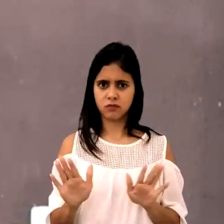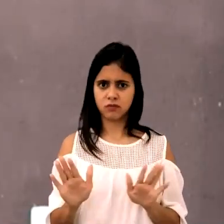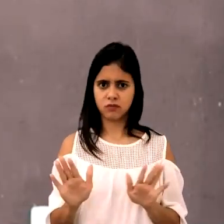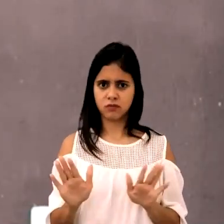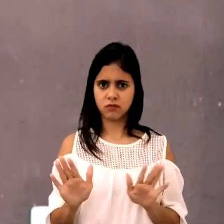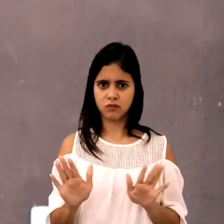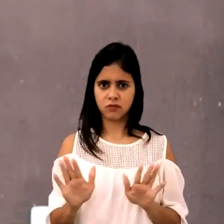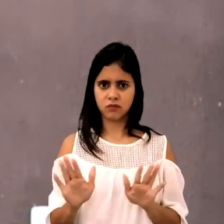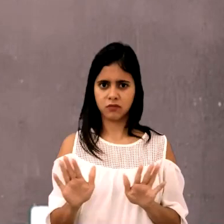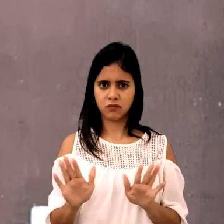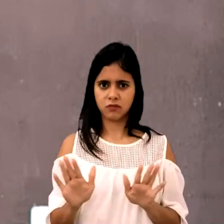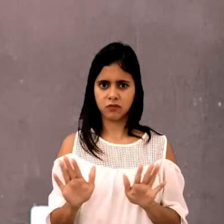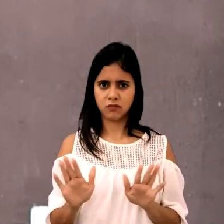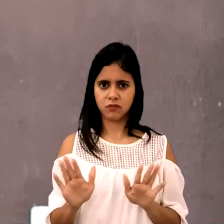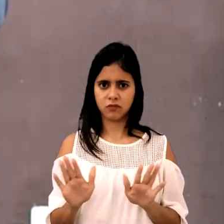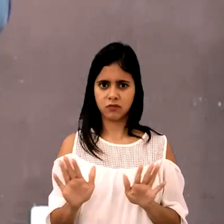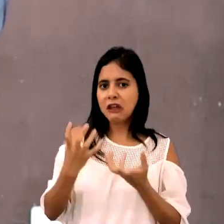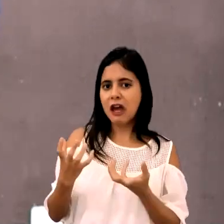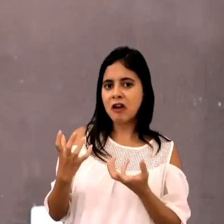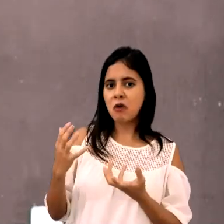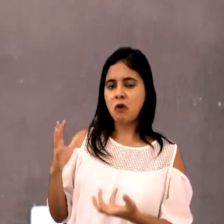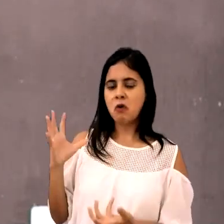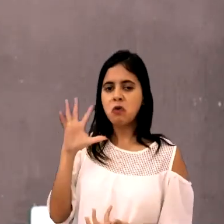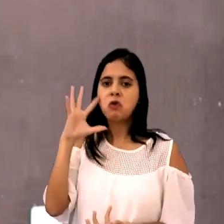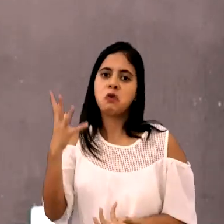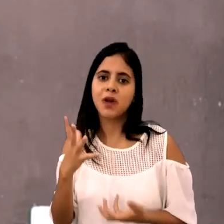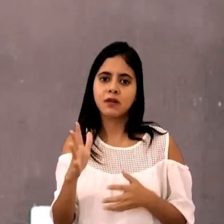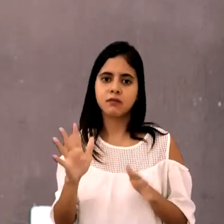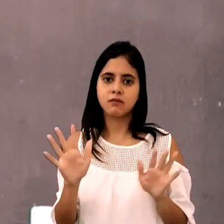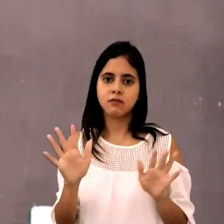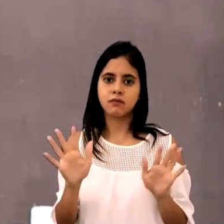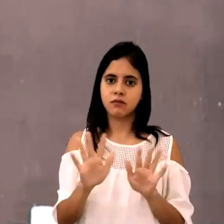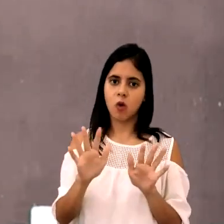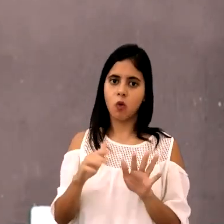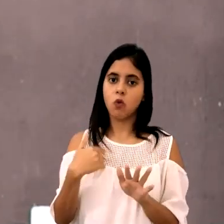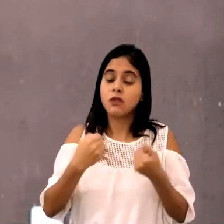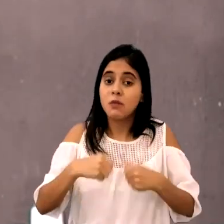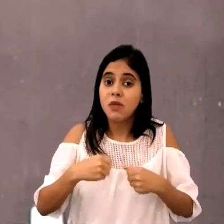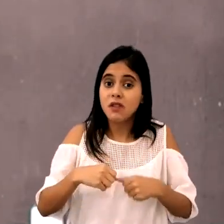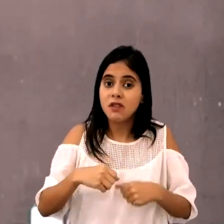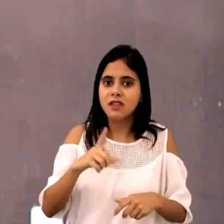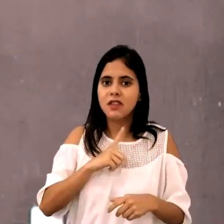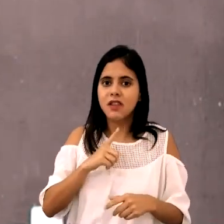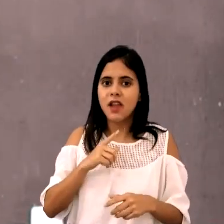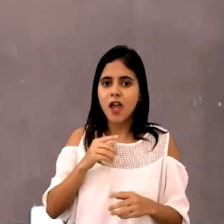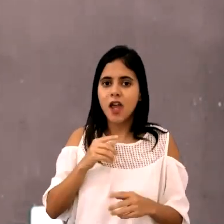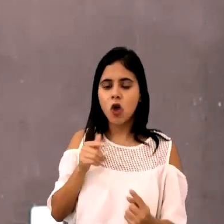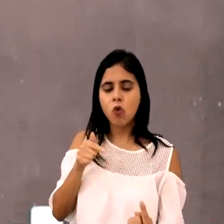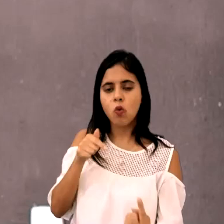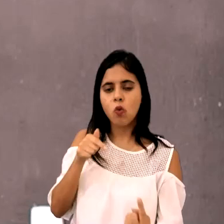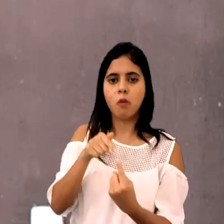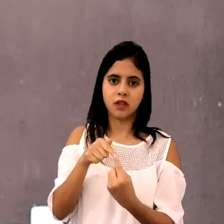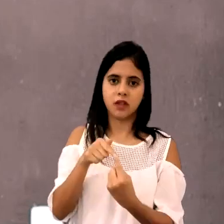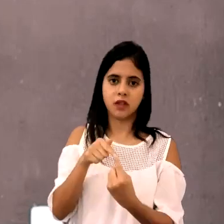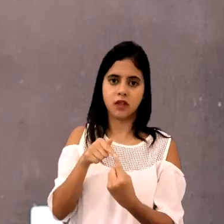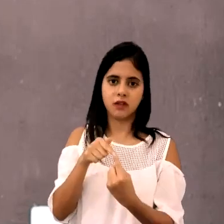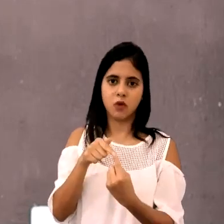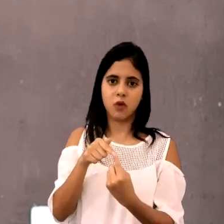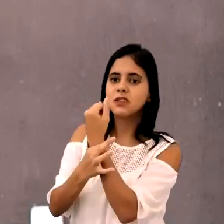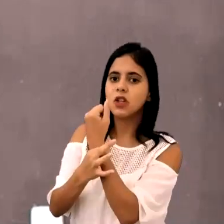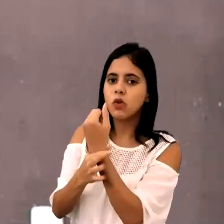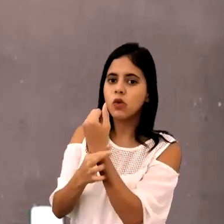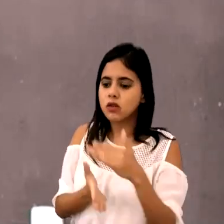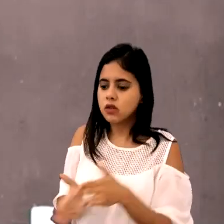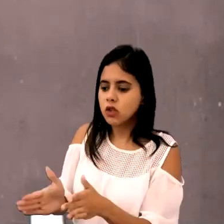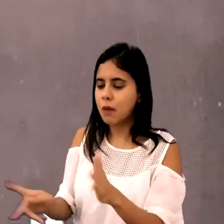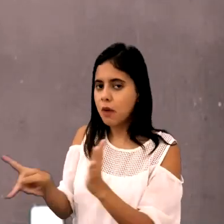resultado. Ele quer que a gente venha servir a Ele por um modo, por um meio, por uma confiança de que o caminho dele é o